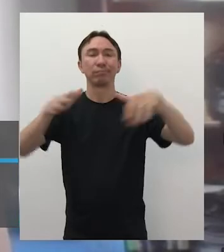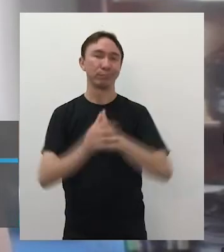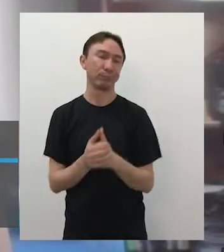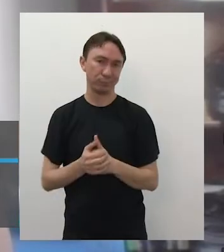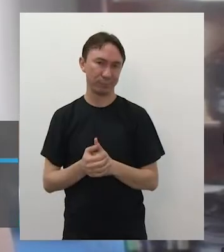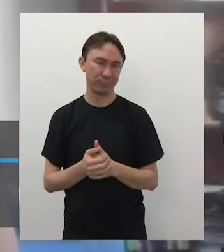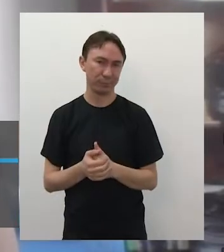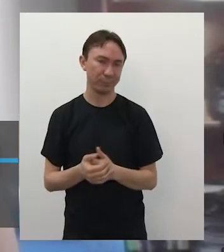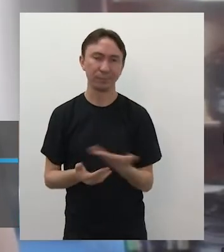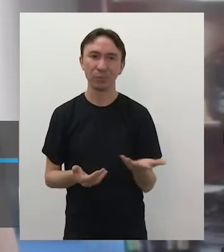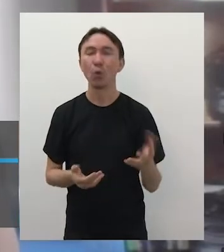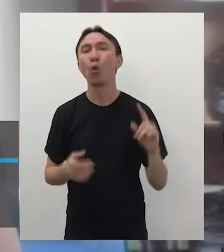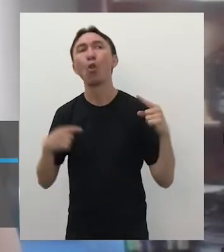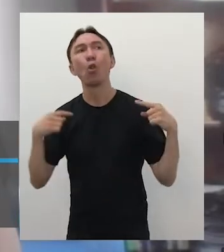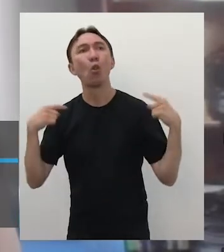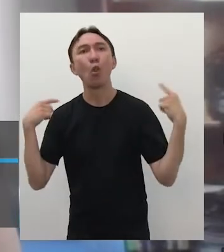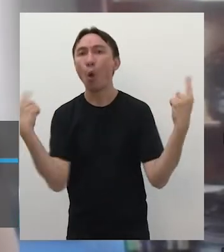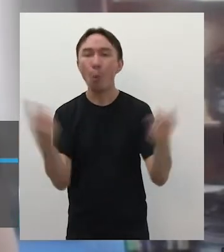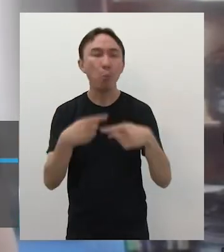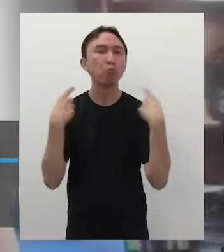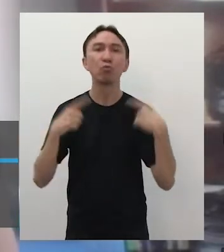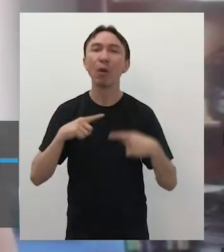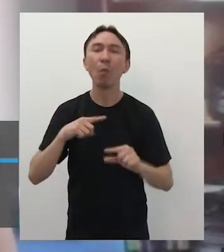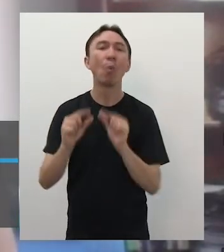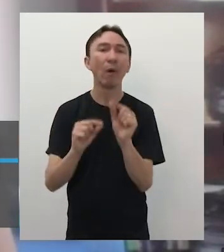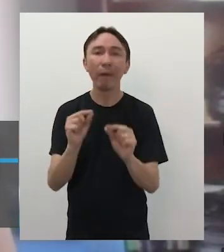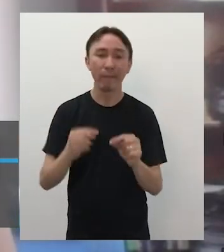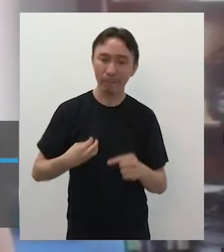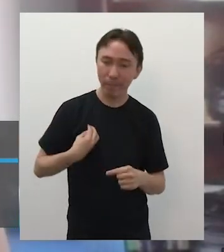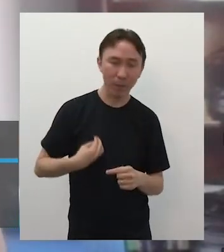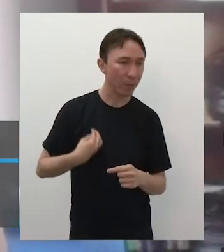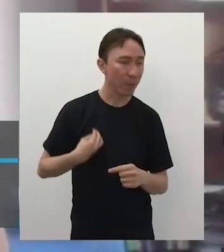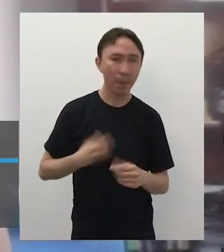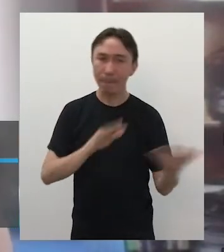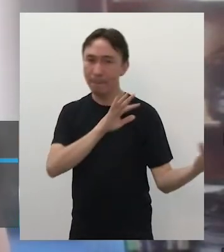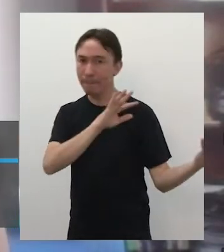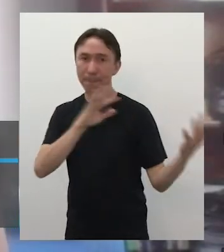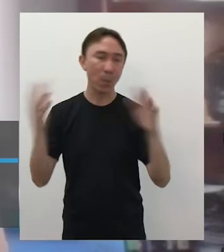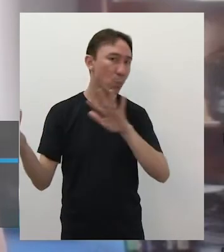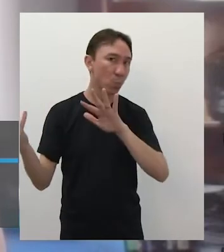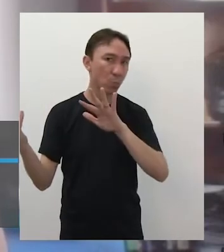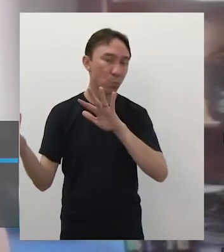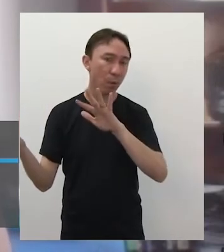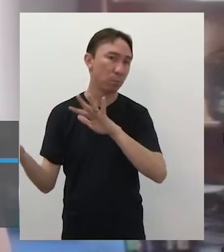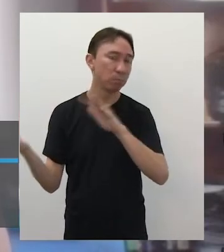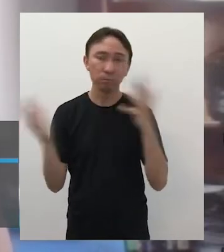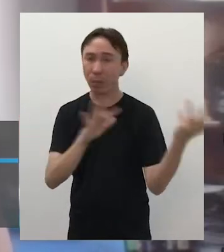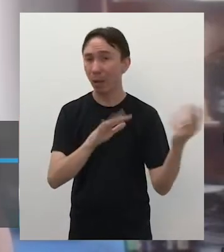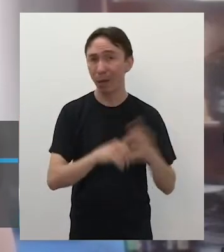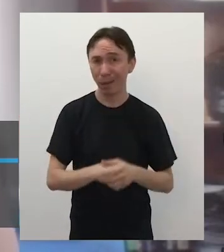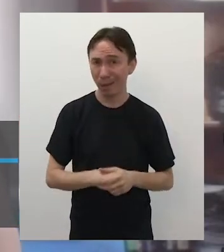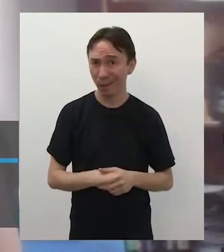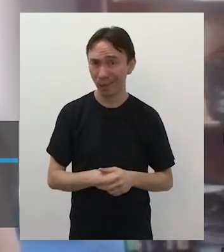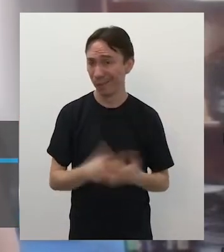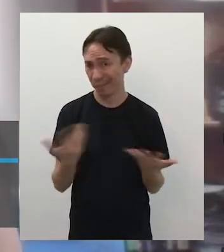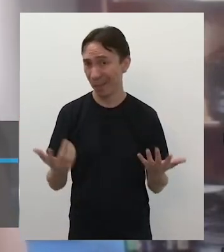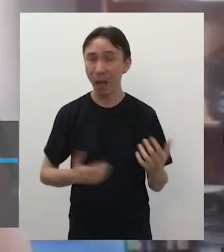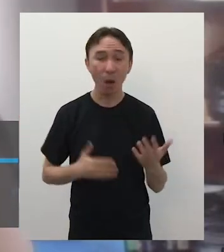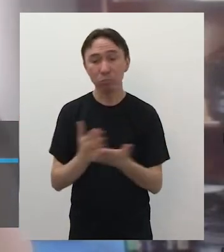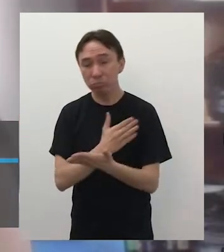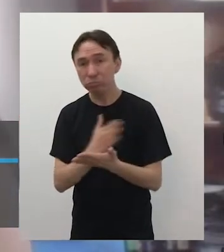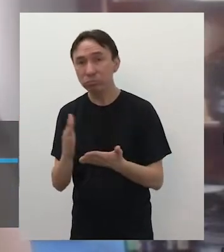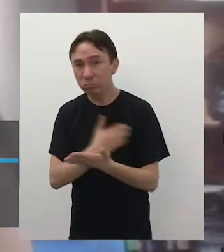assim. A autogestão, ela é uma competência importante na nossa vida, desculpa, justamente